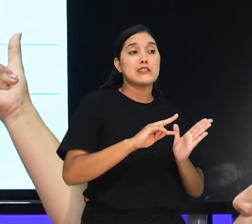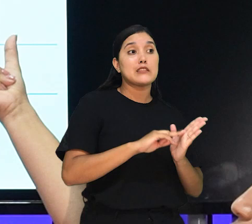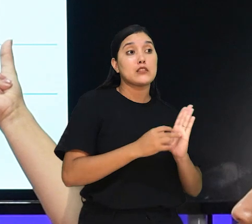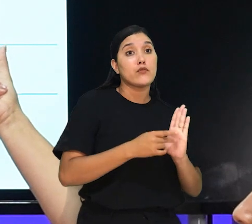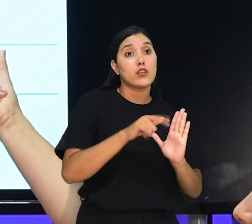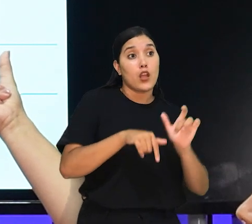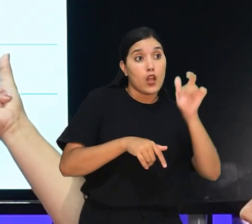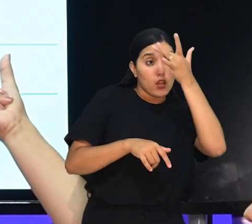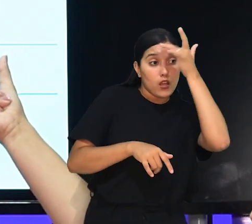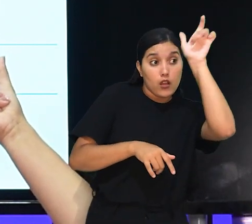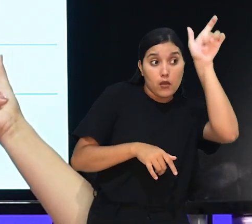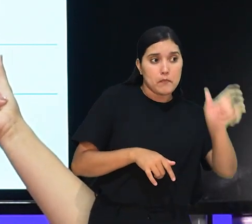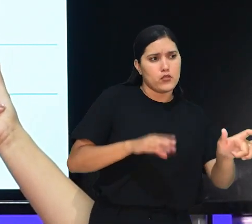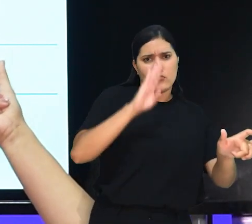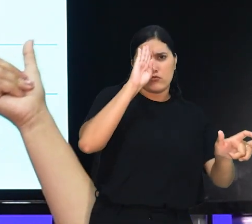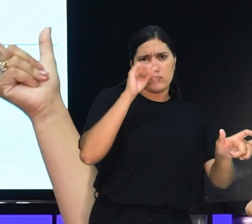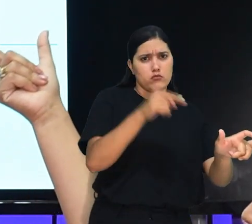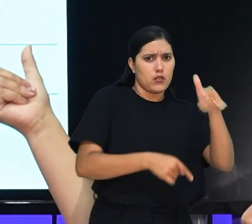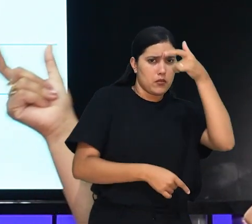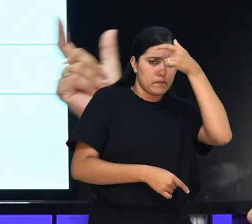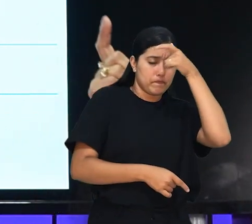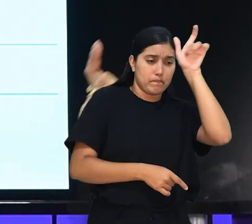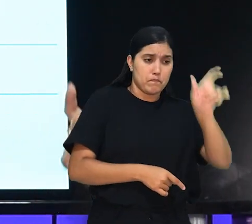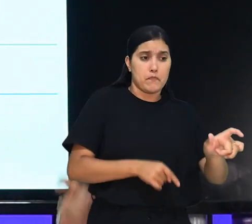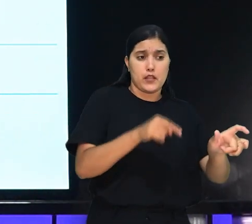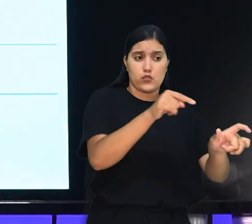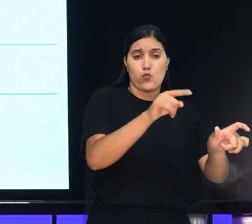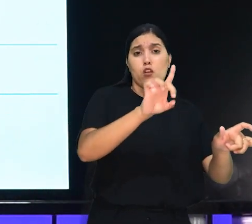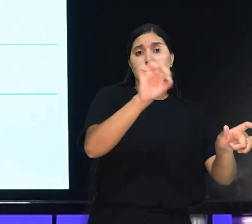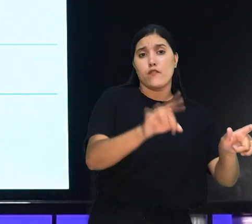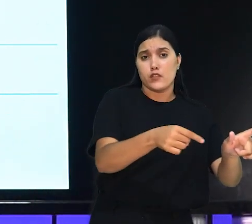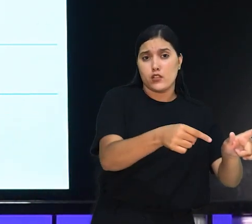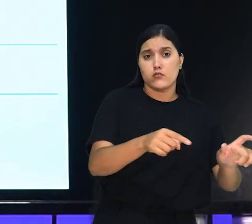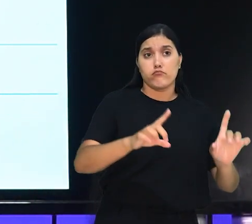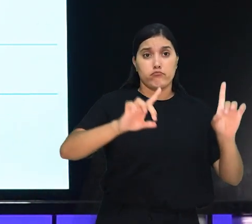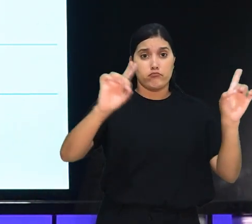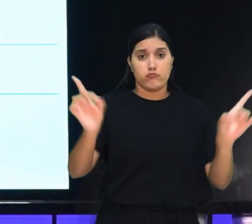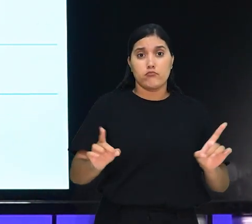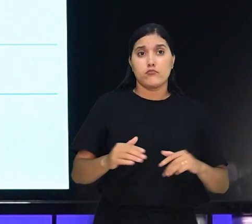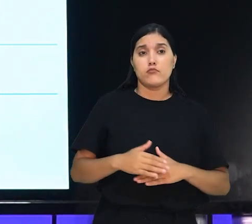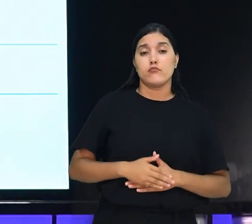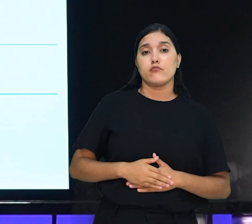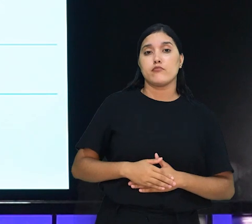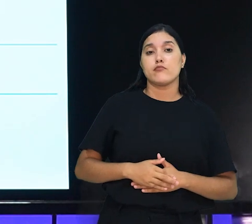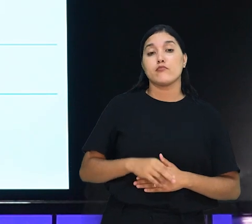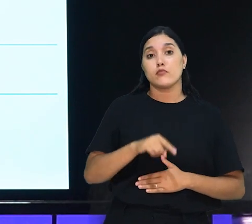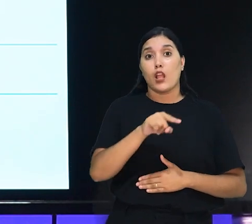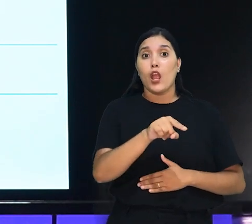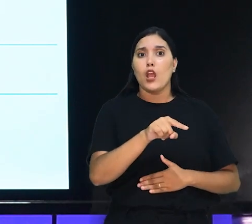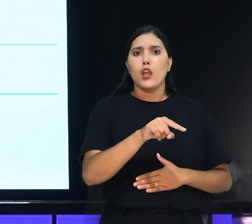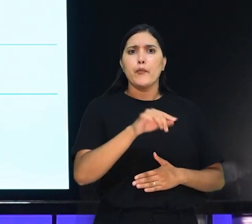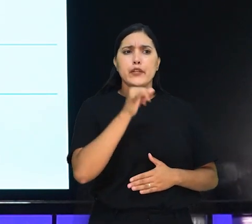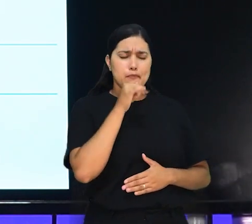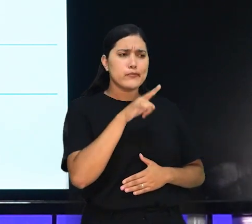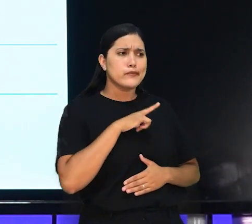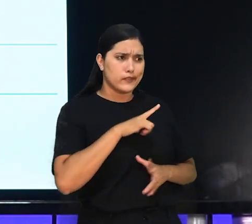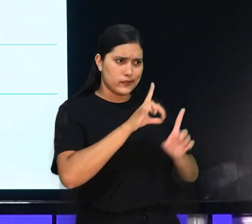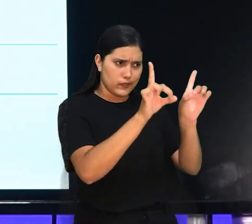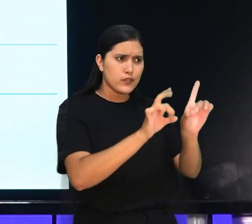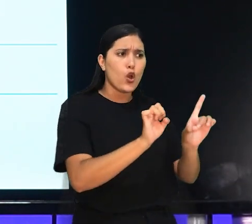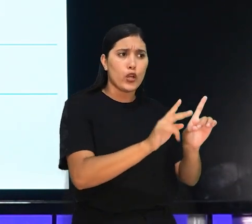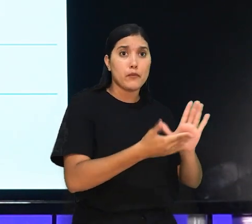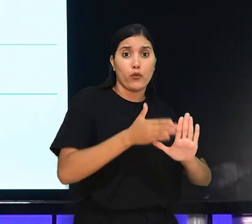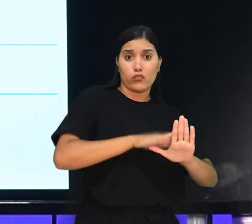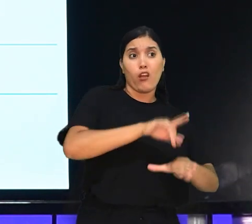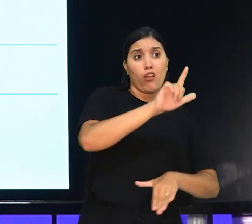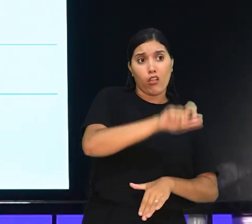é a pessoa que vem primeiro, né? Sim. Pessoa com deficiência. Com deficiência. É muito mais do que um deficiente, ele é uma pessoa. Ele é